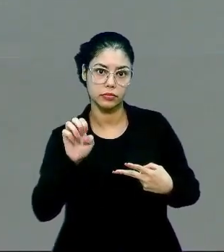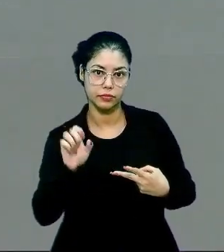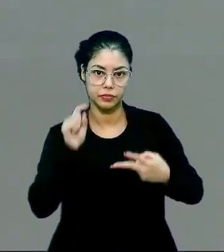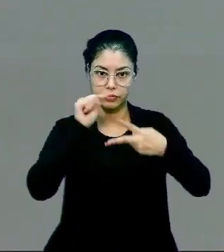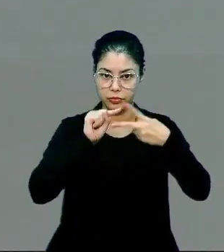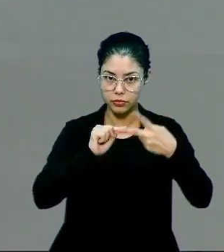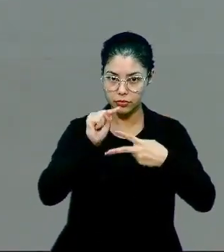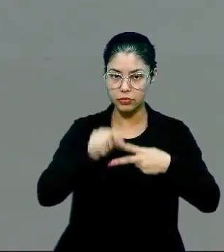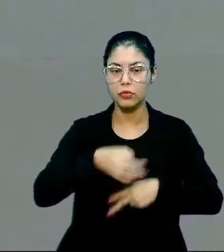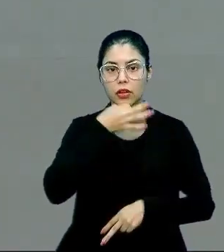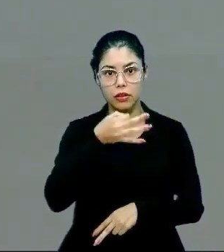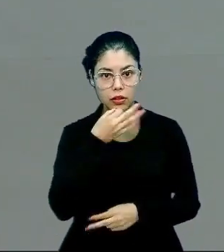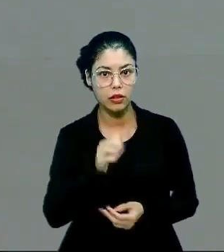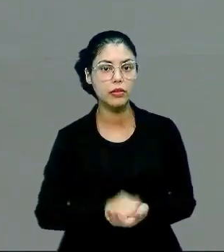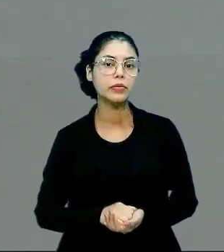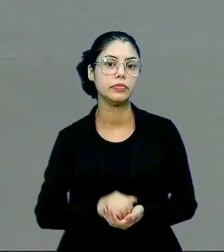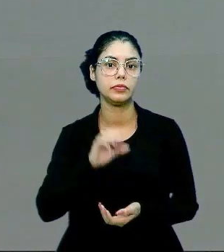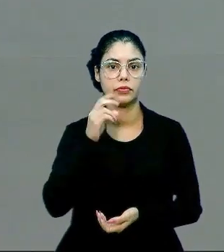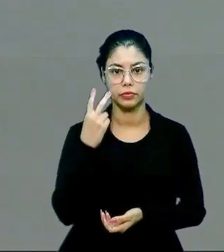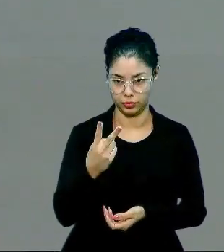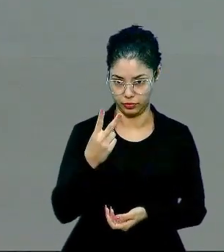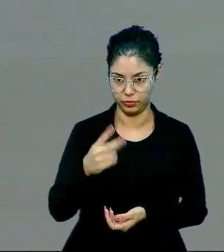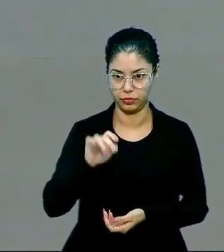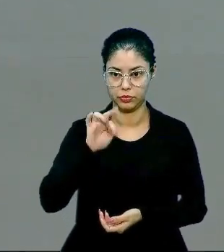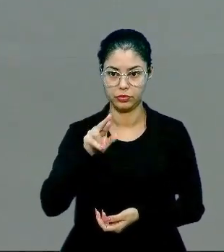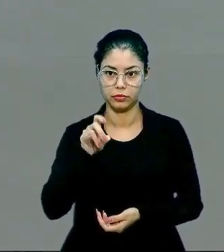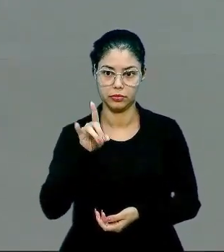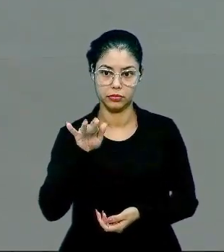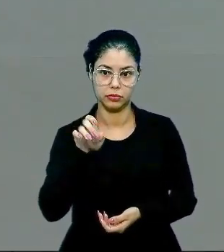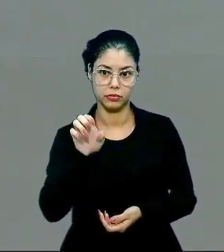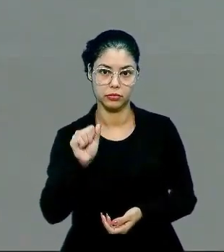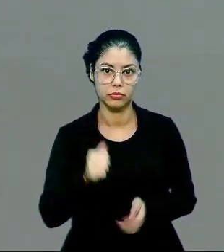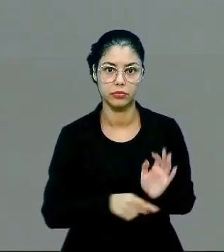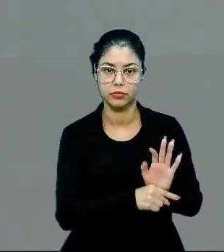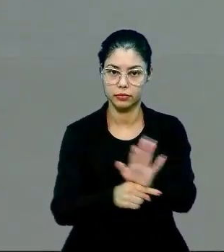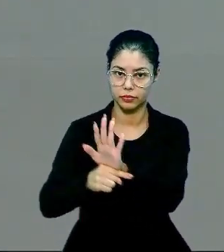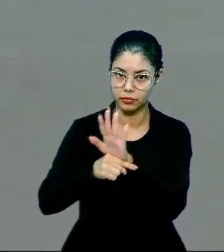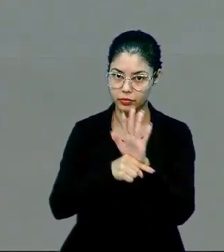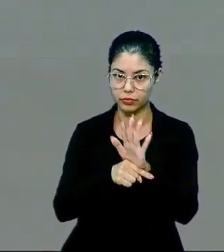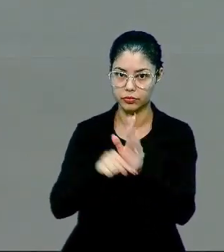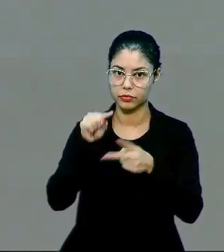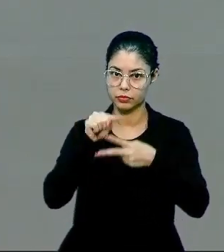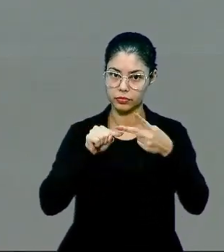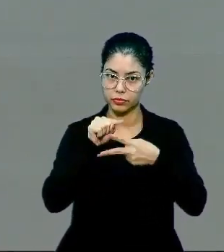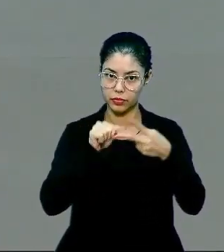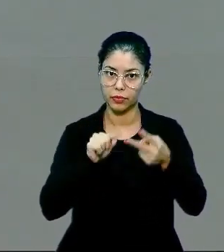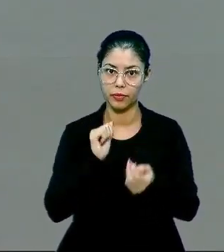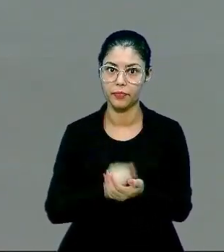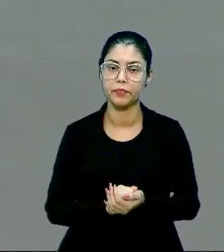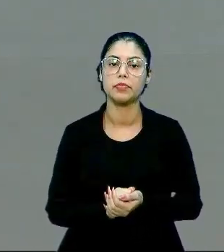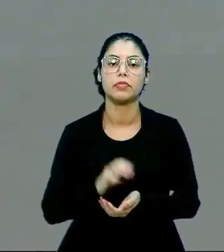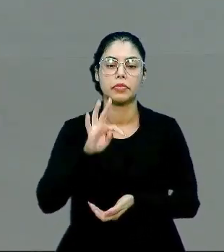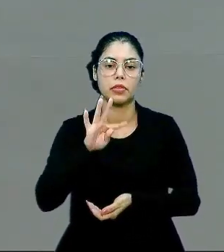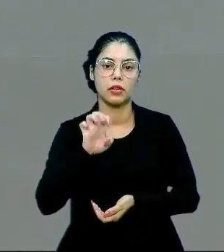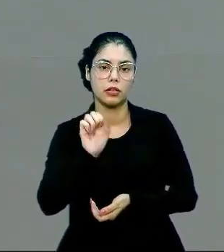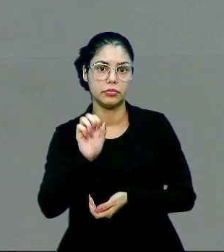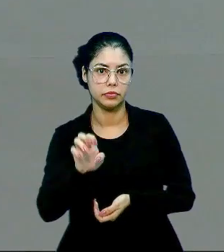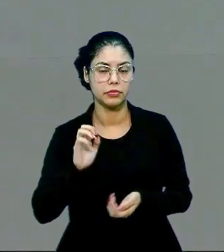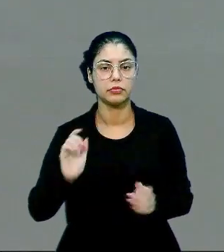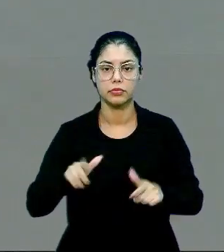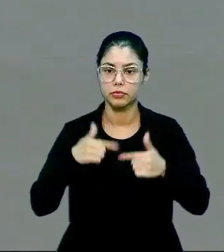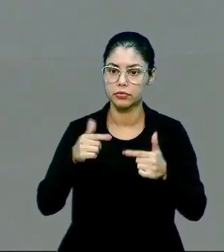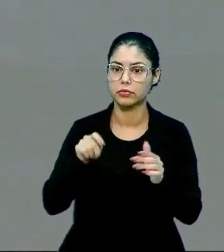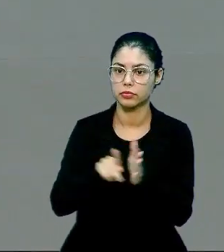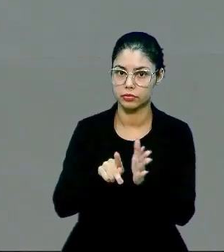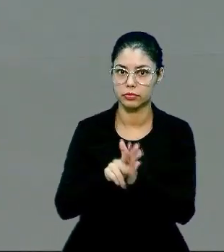traz dois argumentos. Observe que ele diz dois entraves. Ele já anuncia que ele vai falar de dois argumentos, as duas teses que ele vai